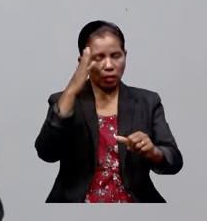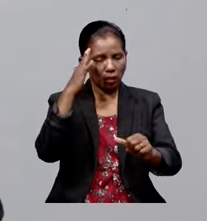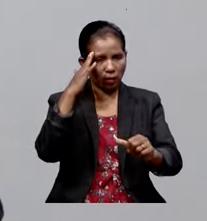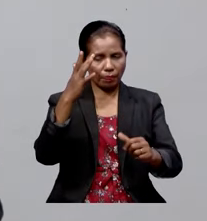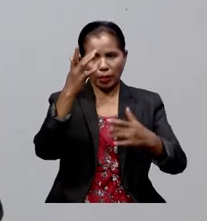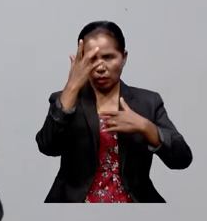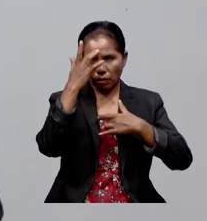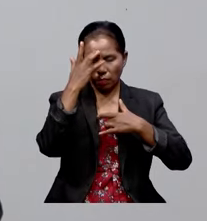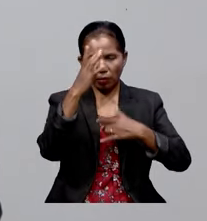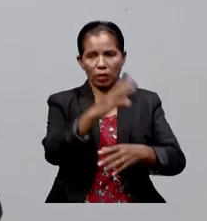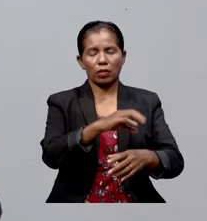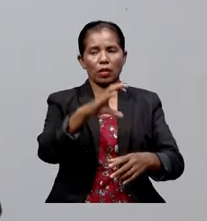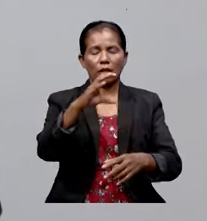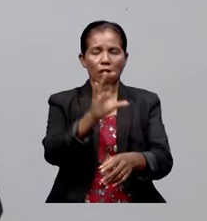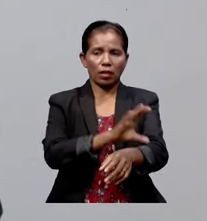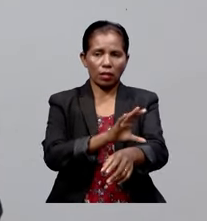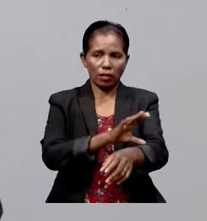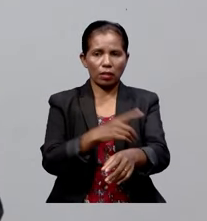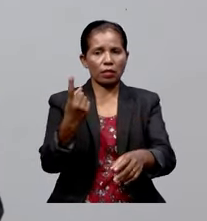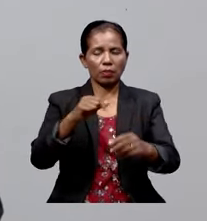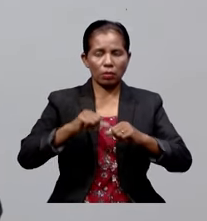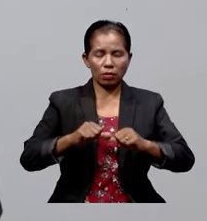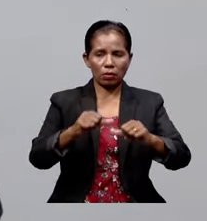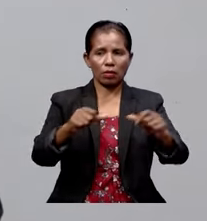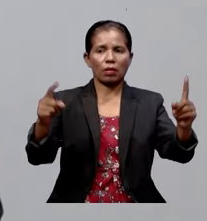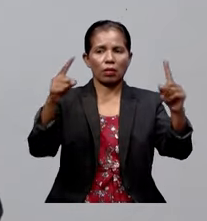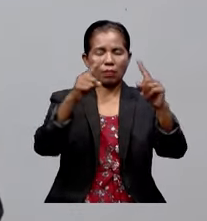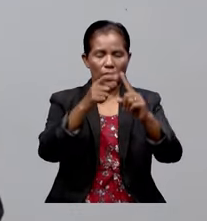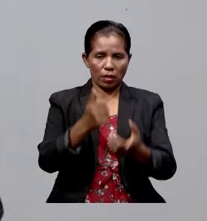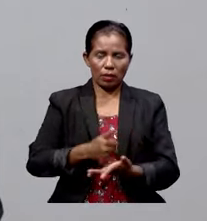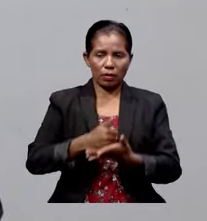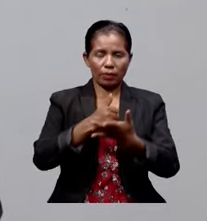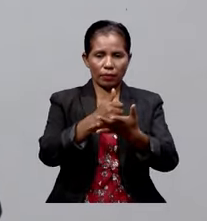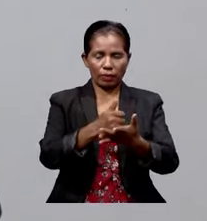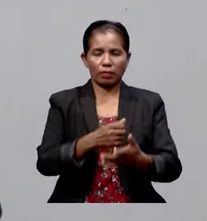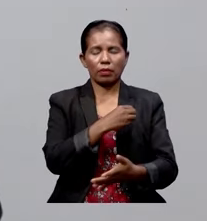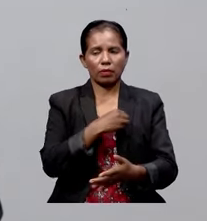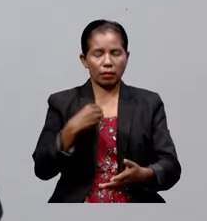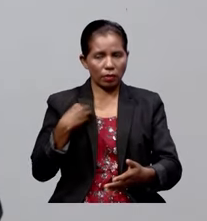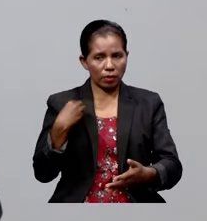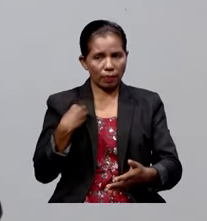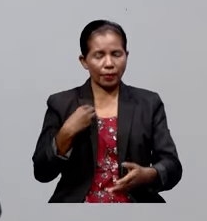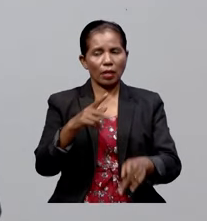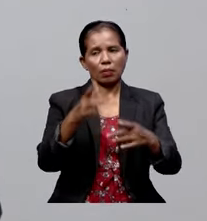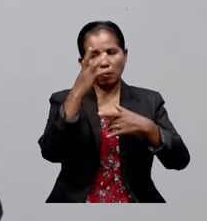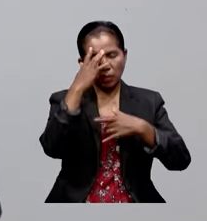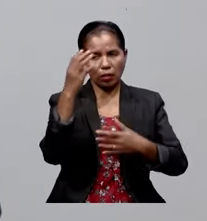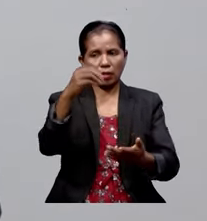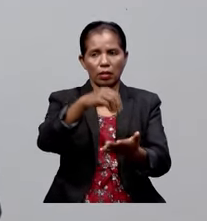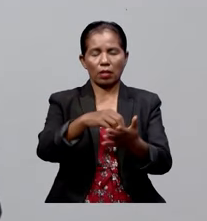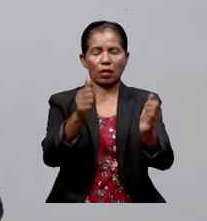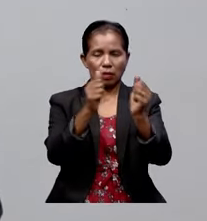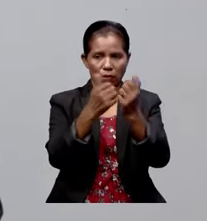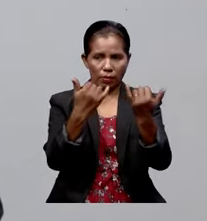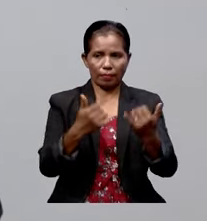moras oncologia, cancro, sempre continuação ba tratamento. Então, o nema paciente sin anterior sin acumulação até a